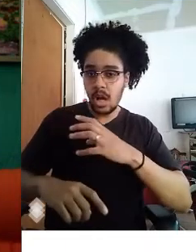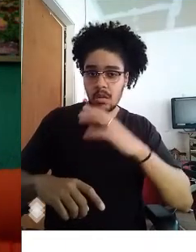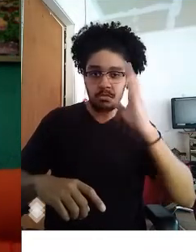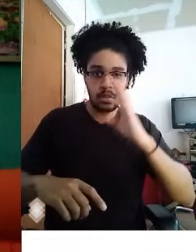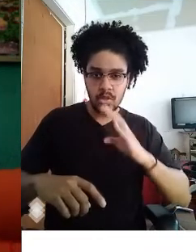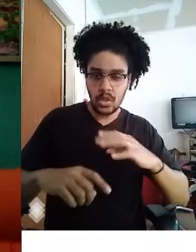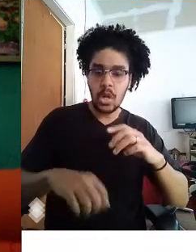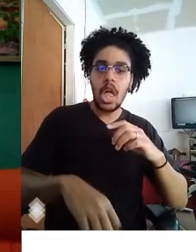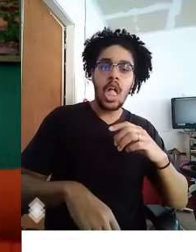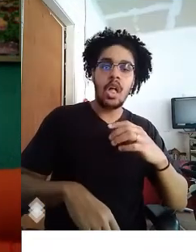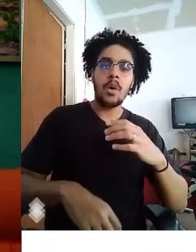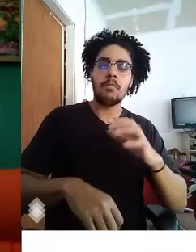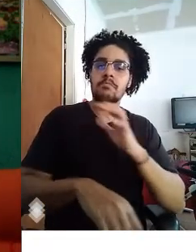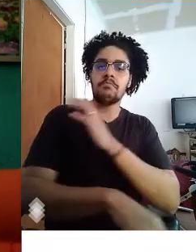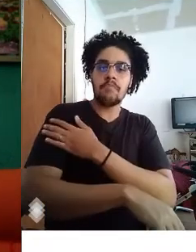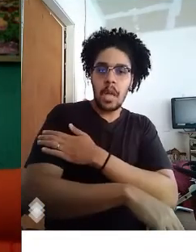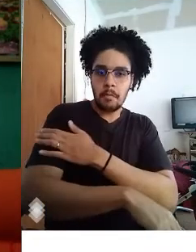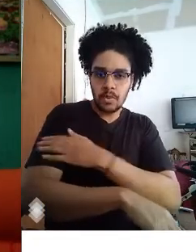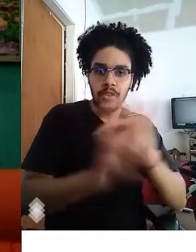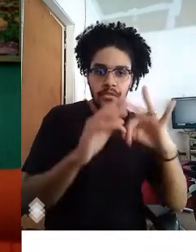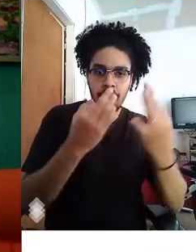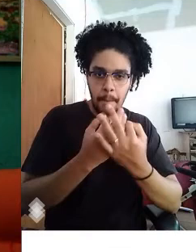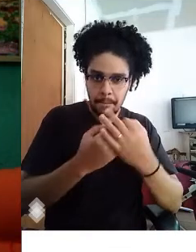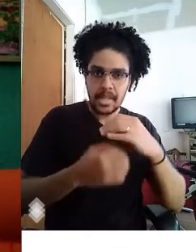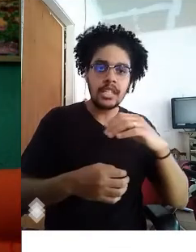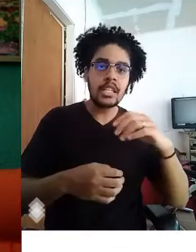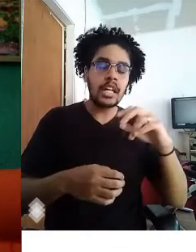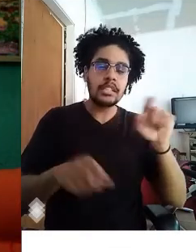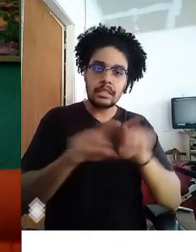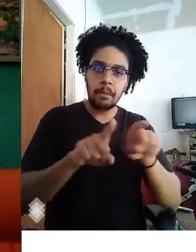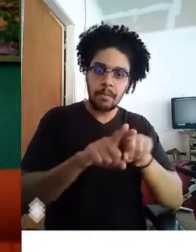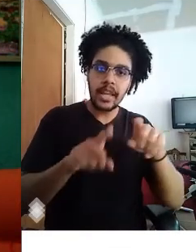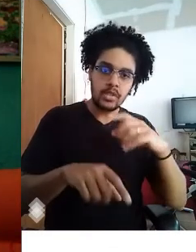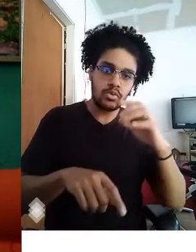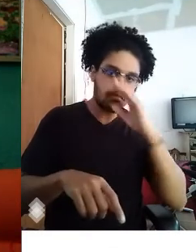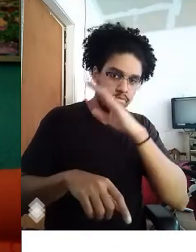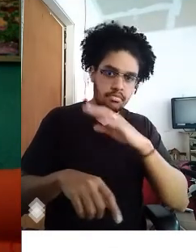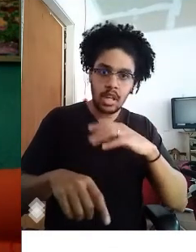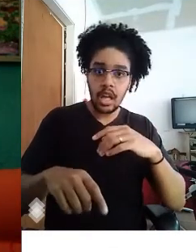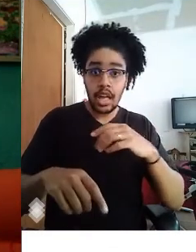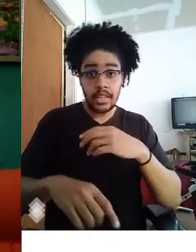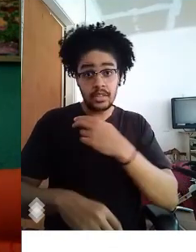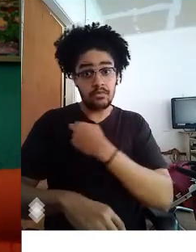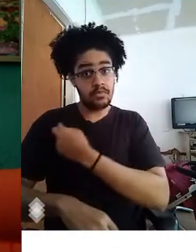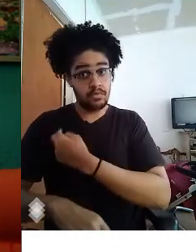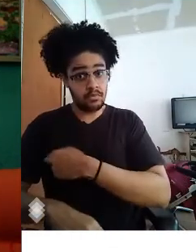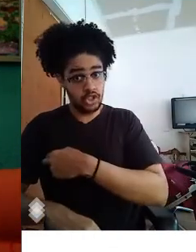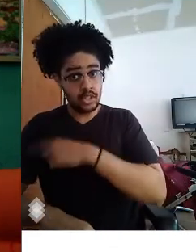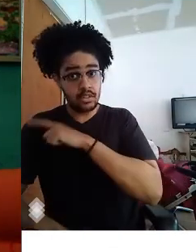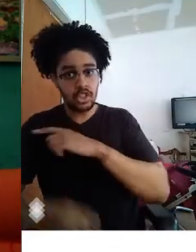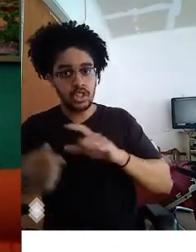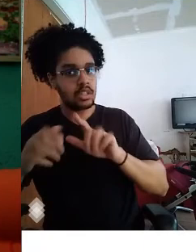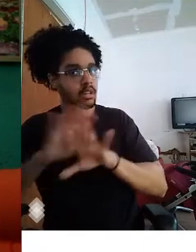logo após esses ataques do governo brasileiro, de membros da família do presidente ao governo chinês, o governo